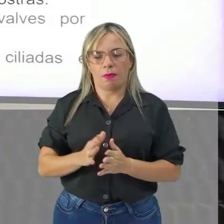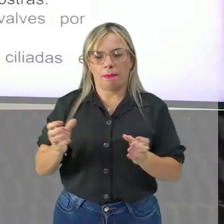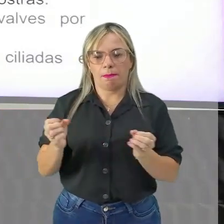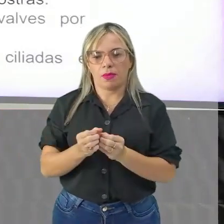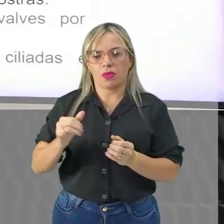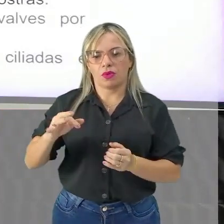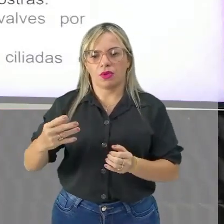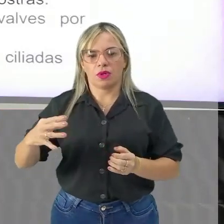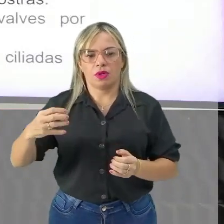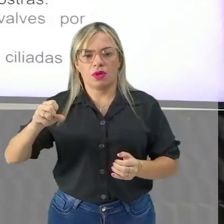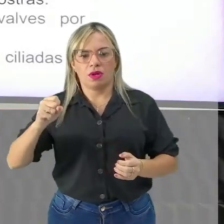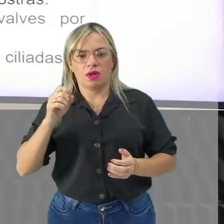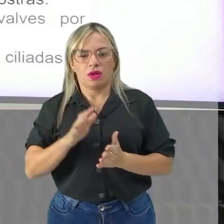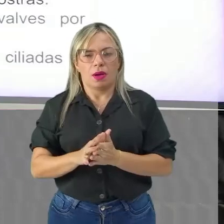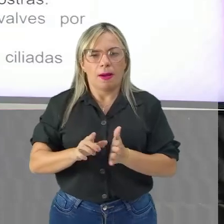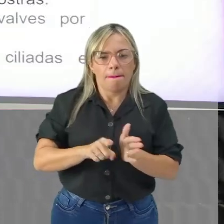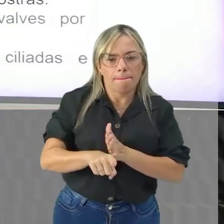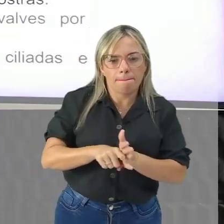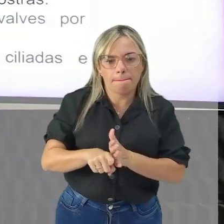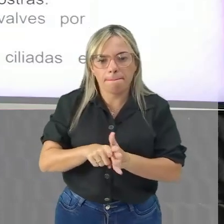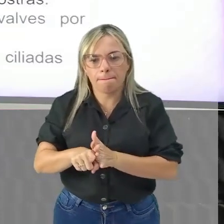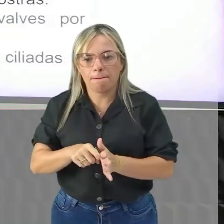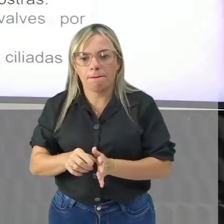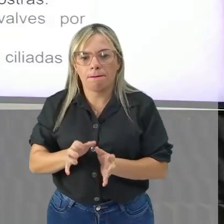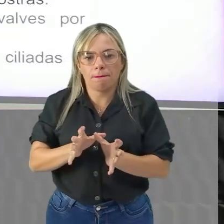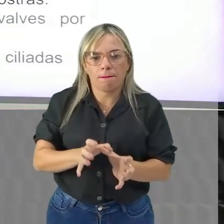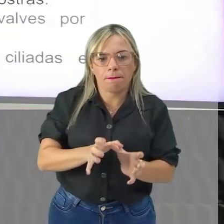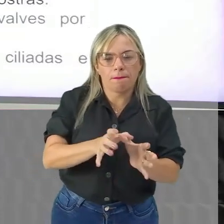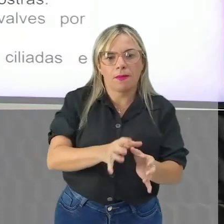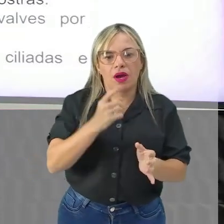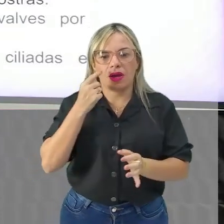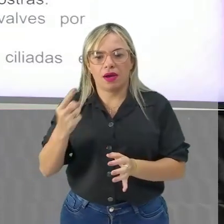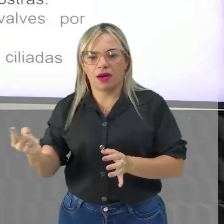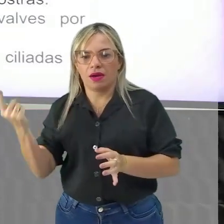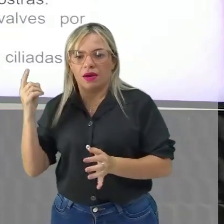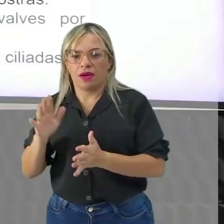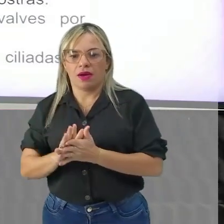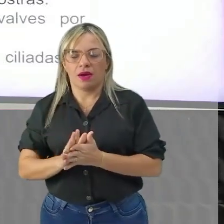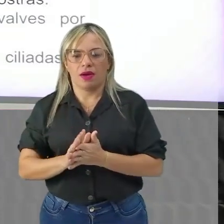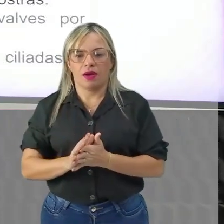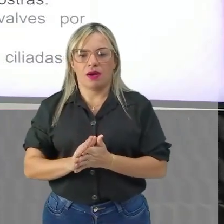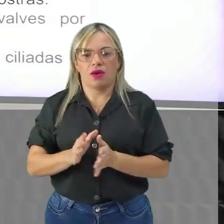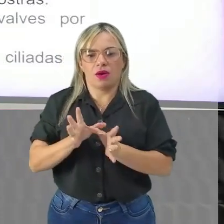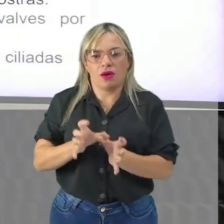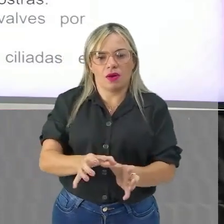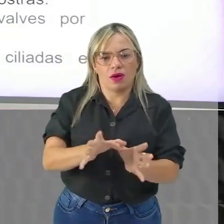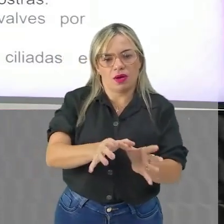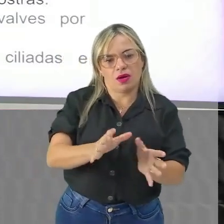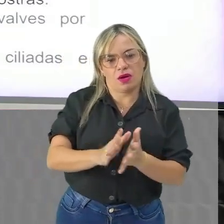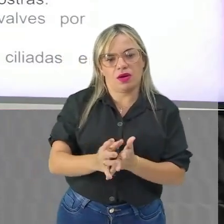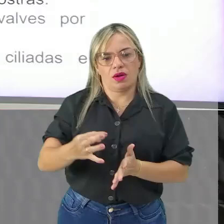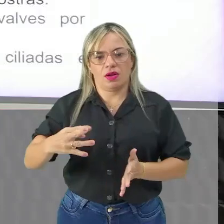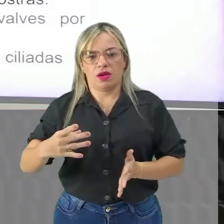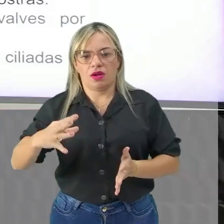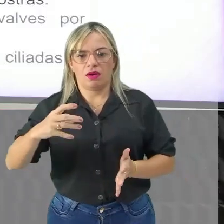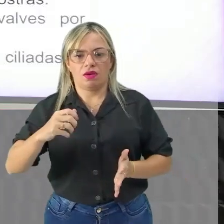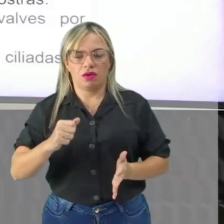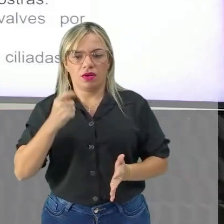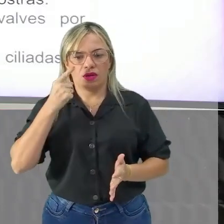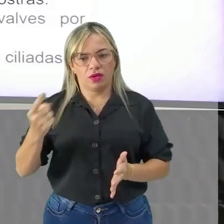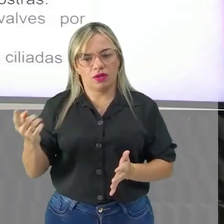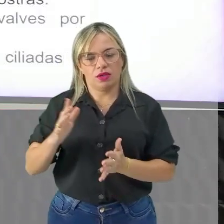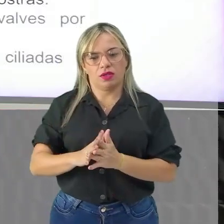dos mariscos. O manguezal em Travosa é como se fosse um armazém natural,